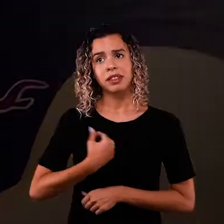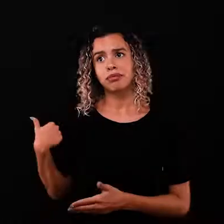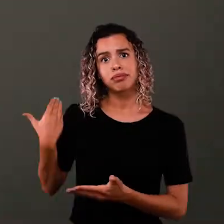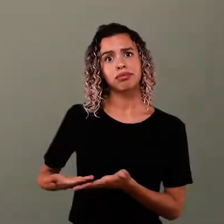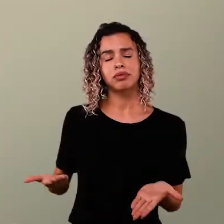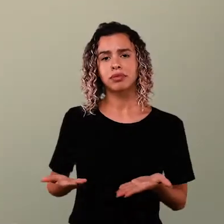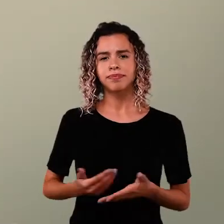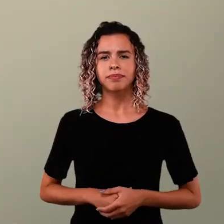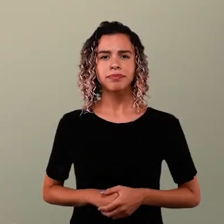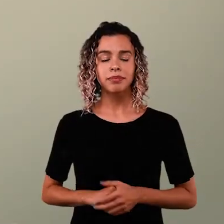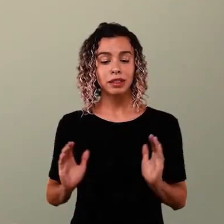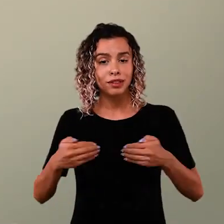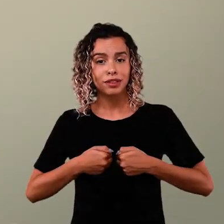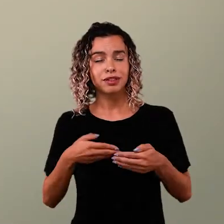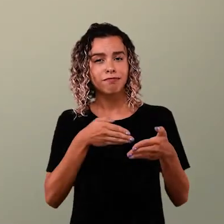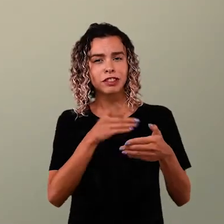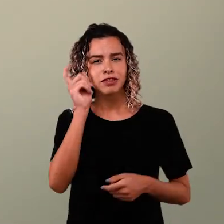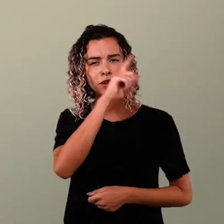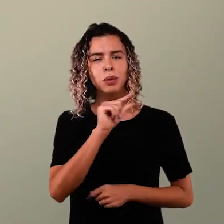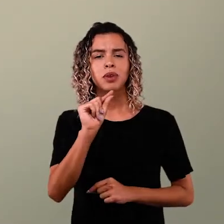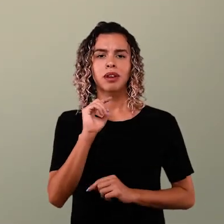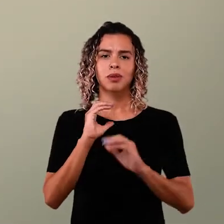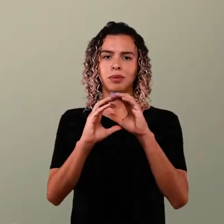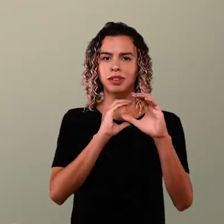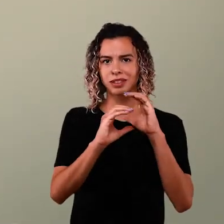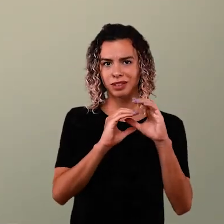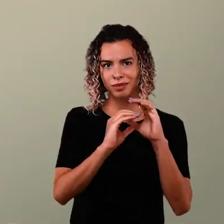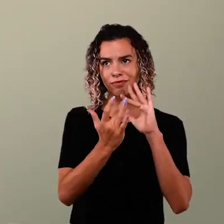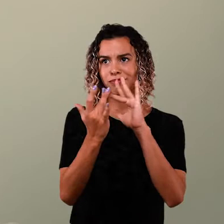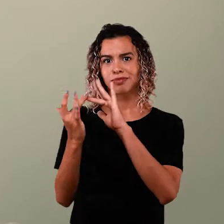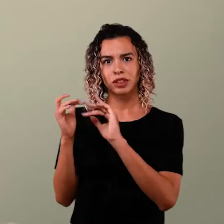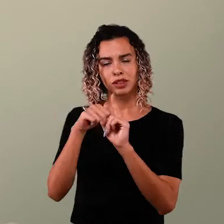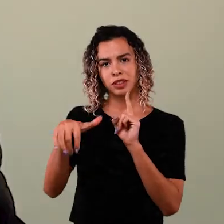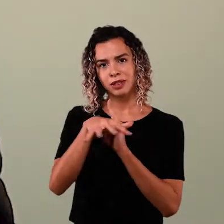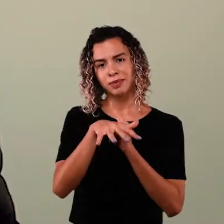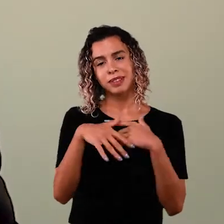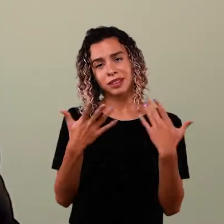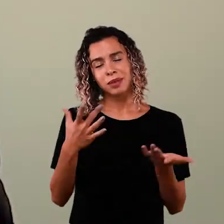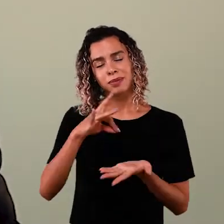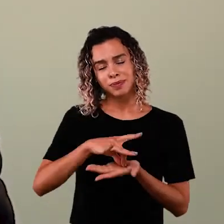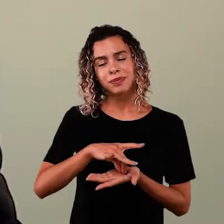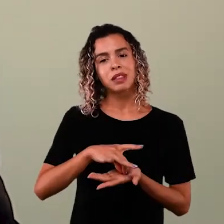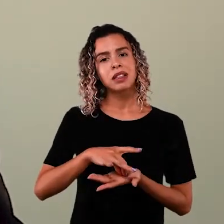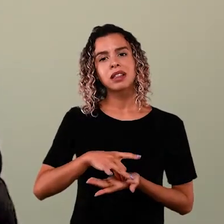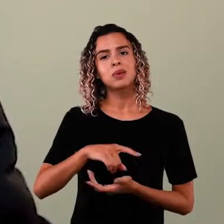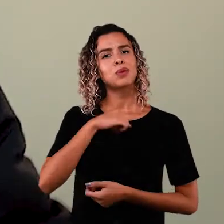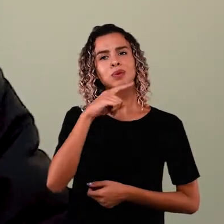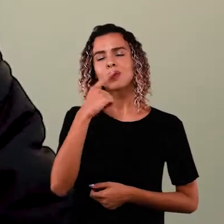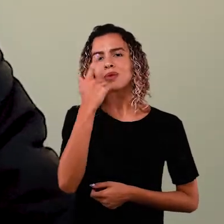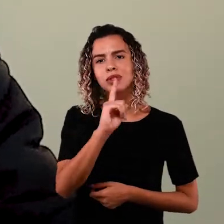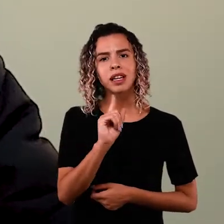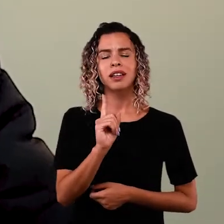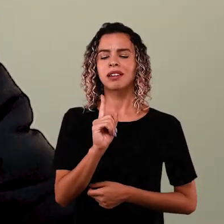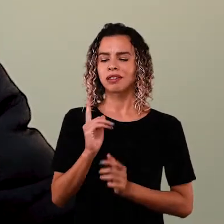vida. Pedro. Uma dificuldade do autismo é a questão da comunicação e interação social. Então, realmente, você não consegue interagir,